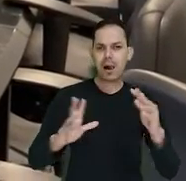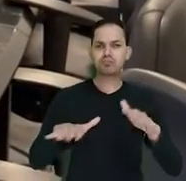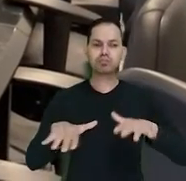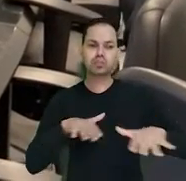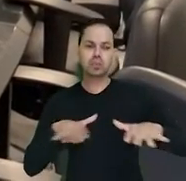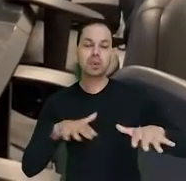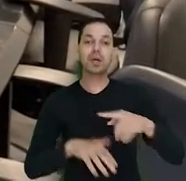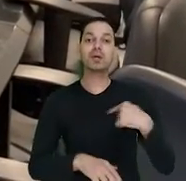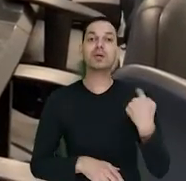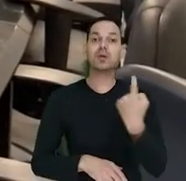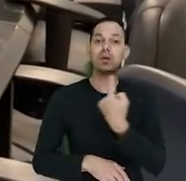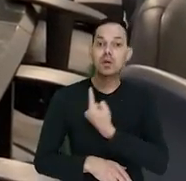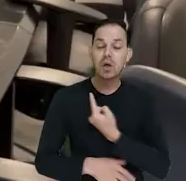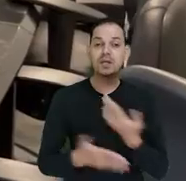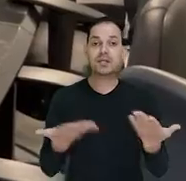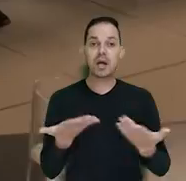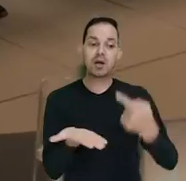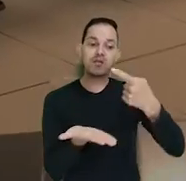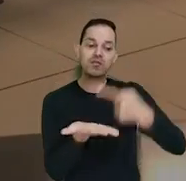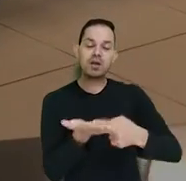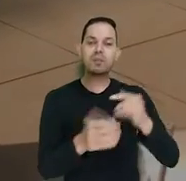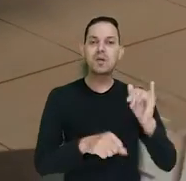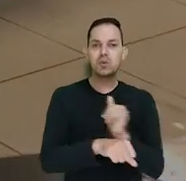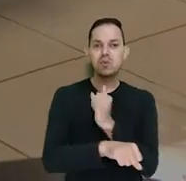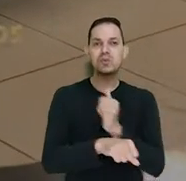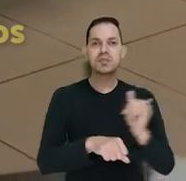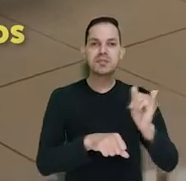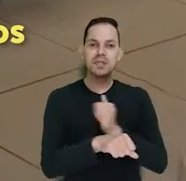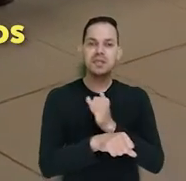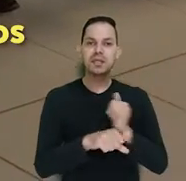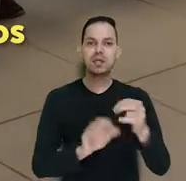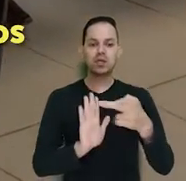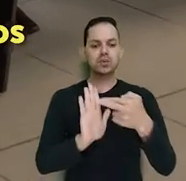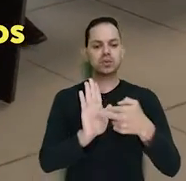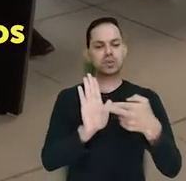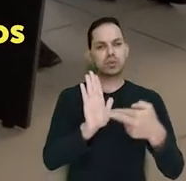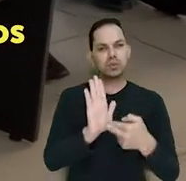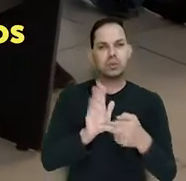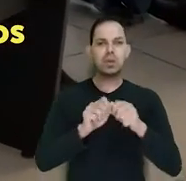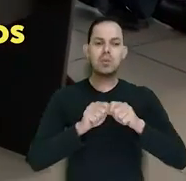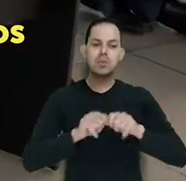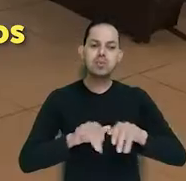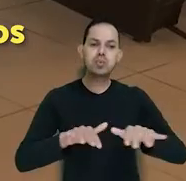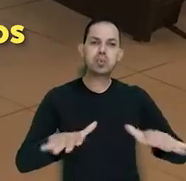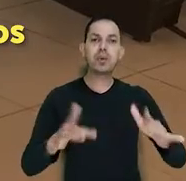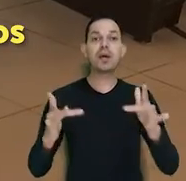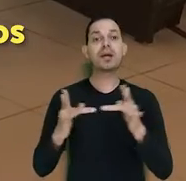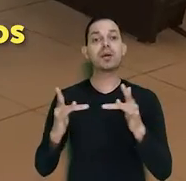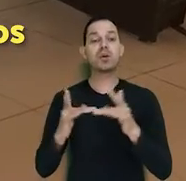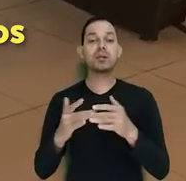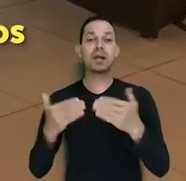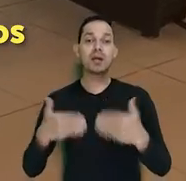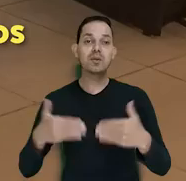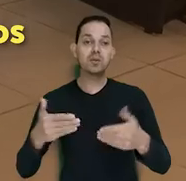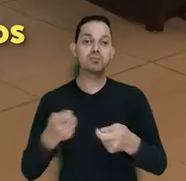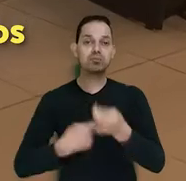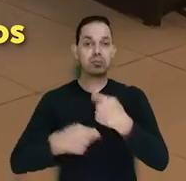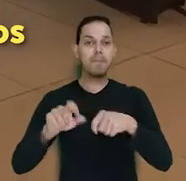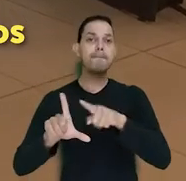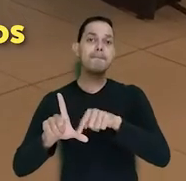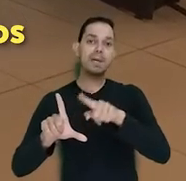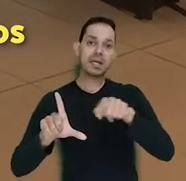nós estamos estudando a estratégia de regulamentar essa distribuição em contato com o Ministério da Economia